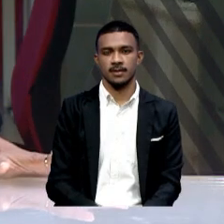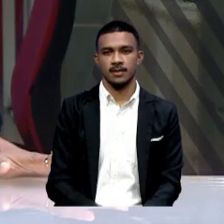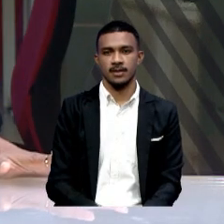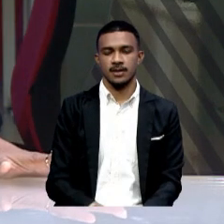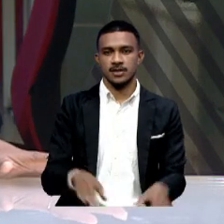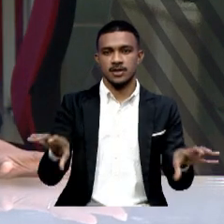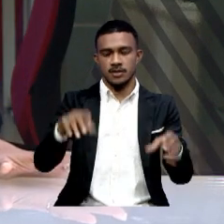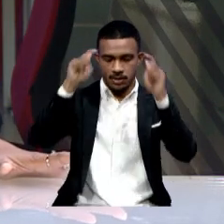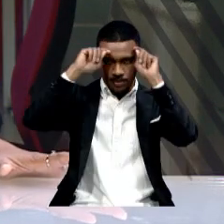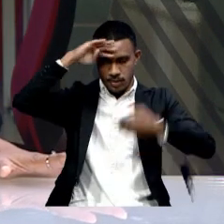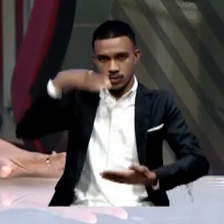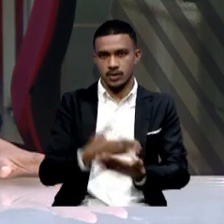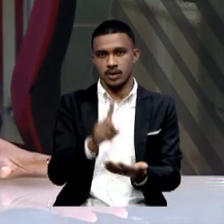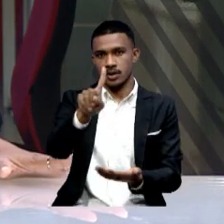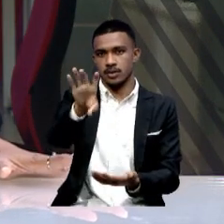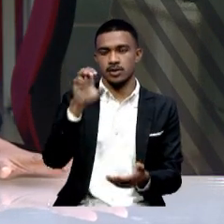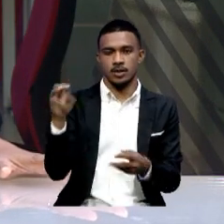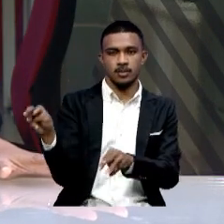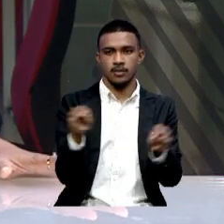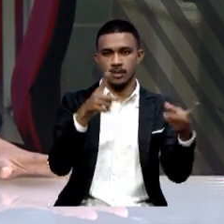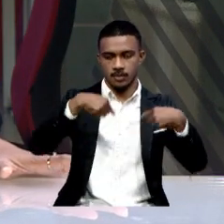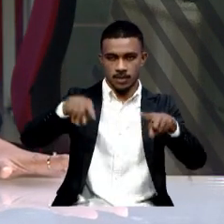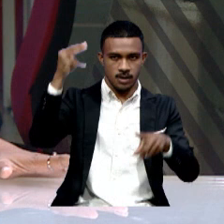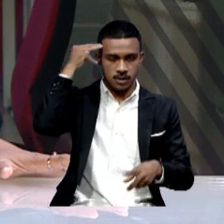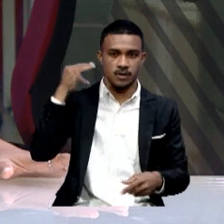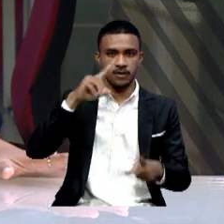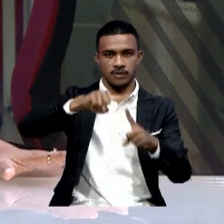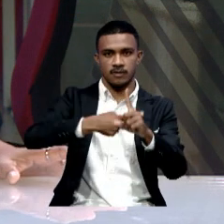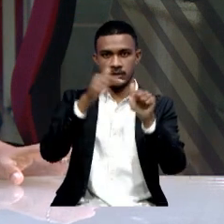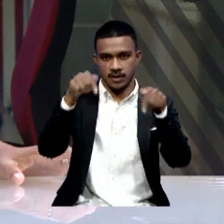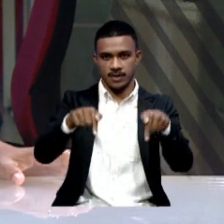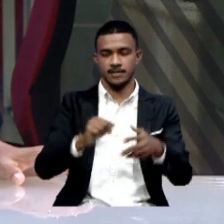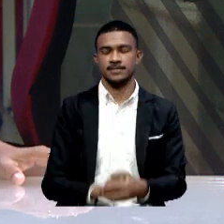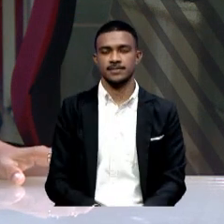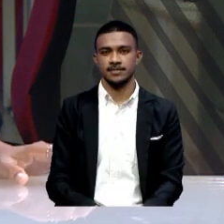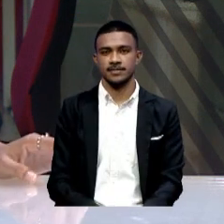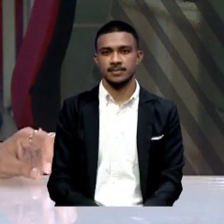Trabalhador timorou ang atosidad e sing searang kaba Korea Sul e fulangne.